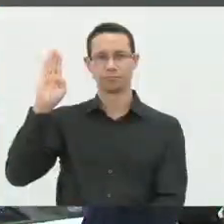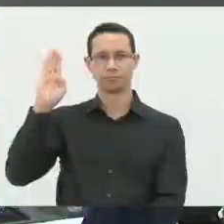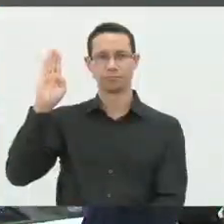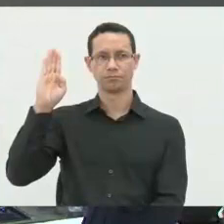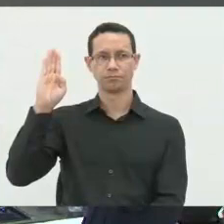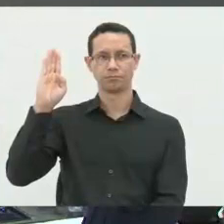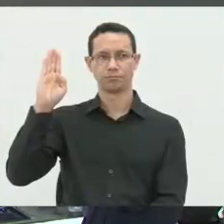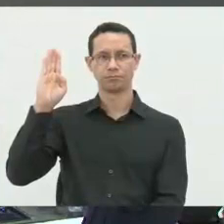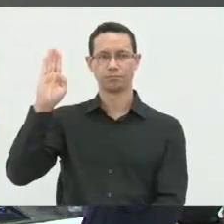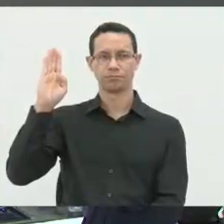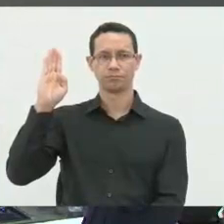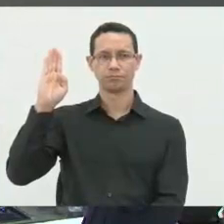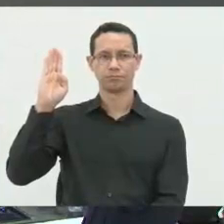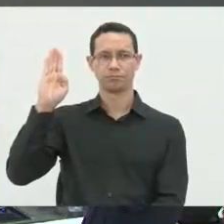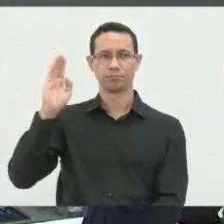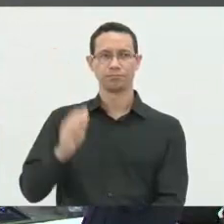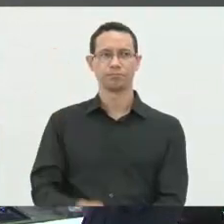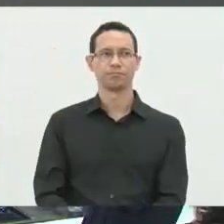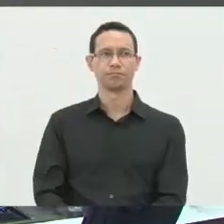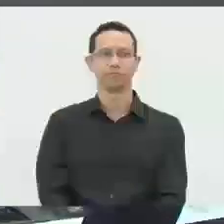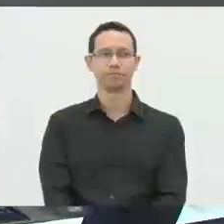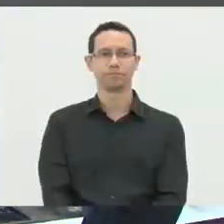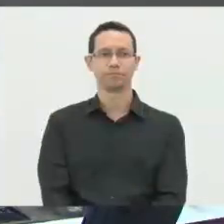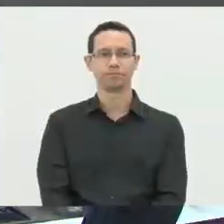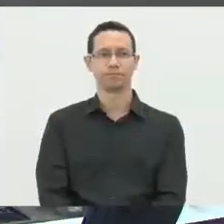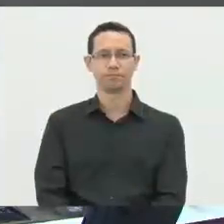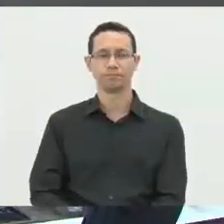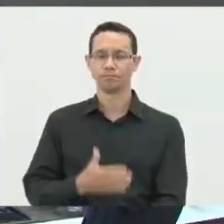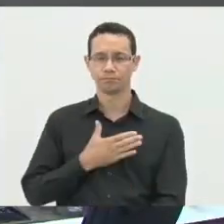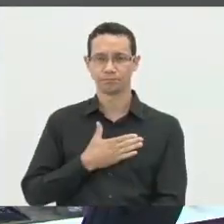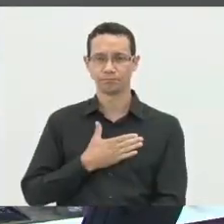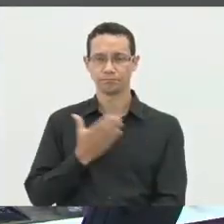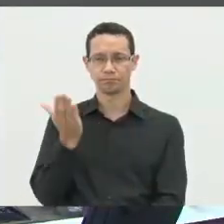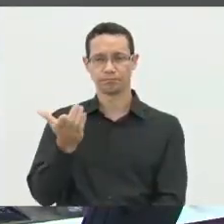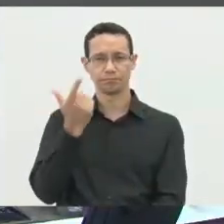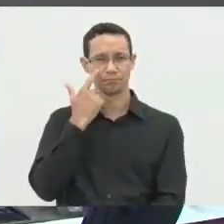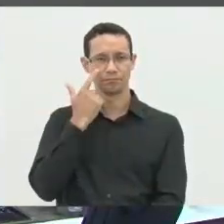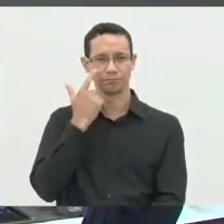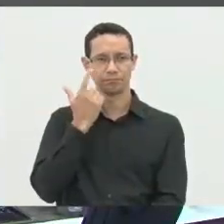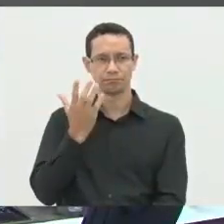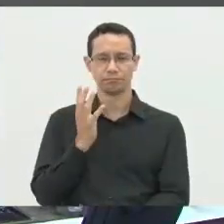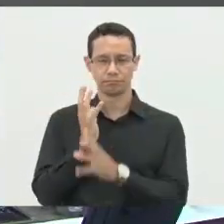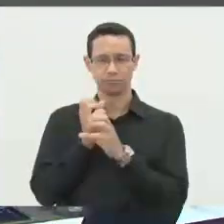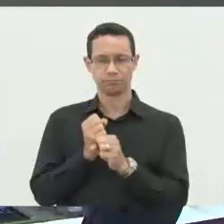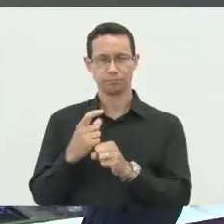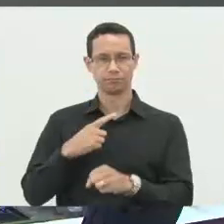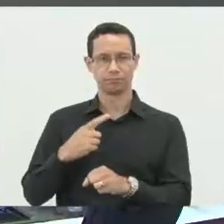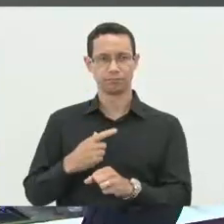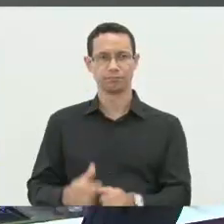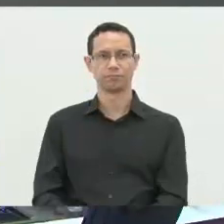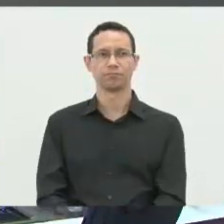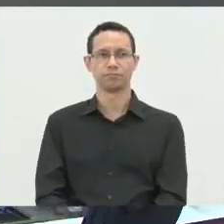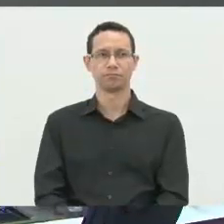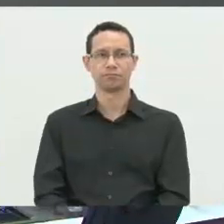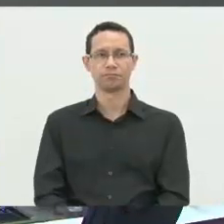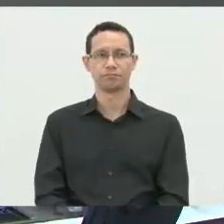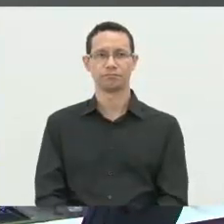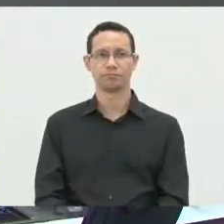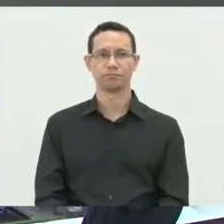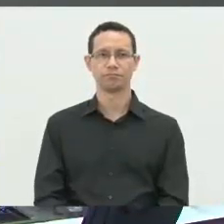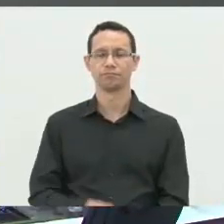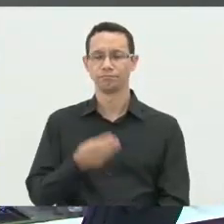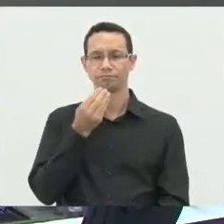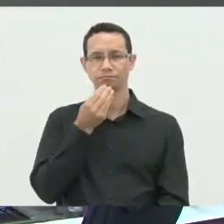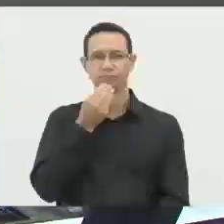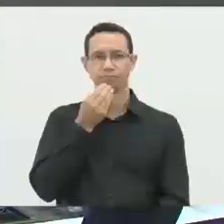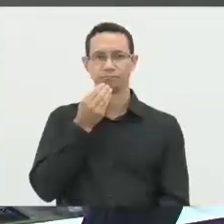questão de ordem Vereador o presidente gostaria que vossa excelência verificasse se a Em momento oportuno